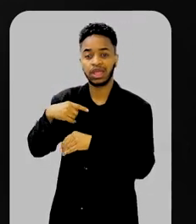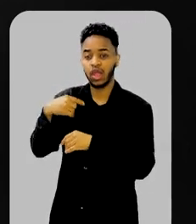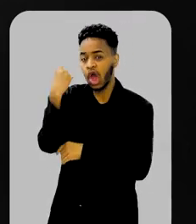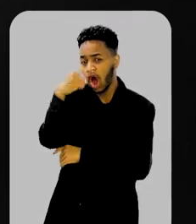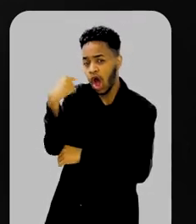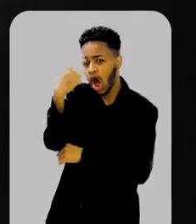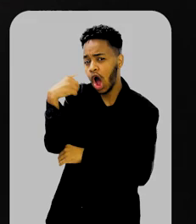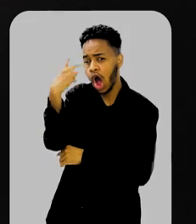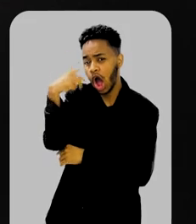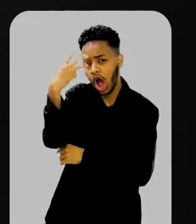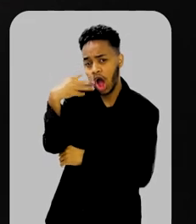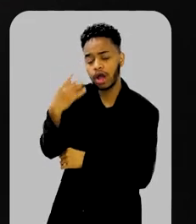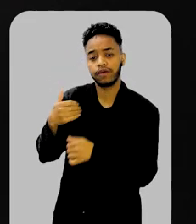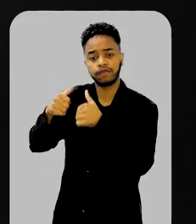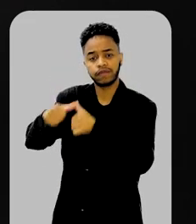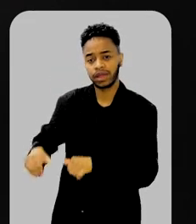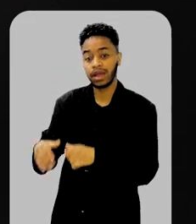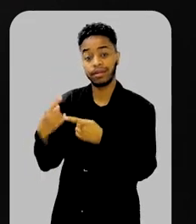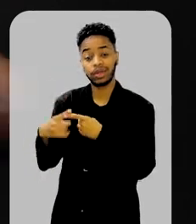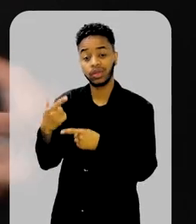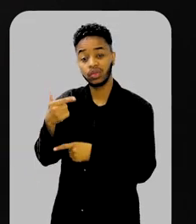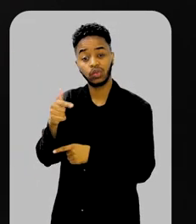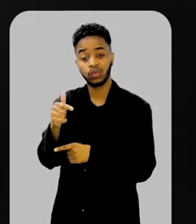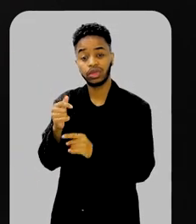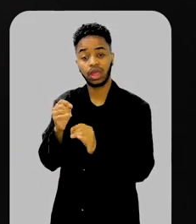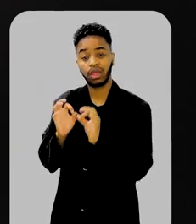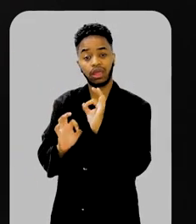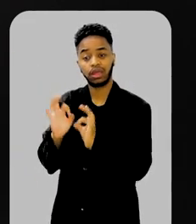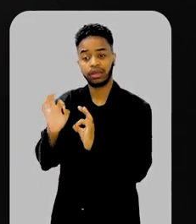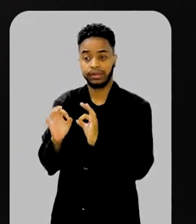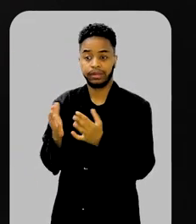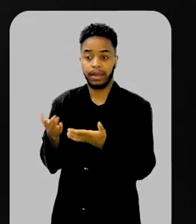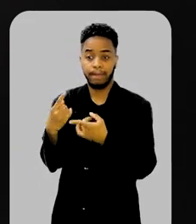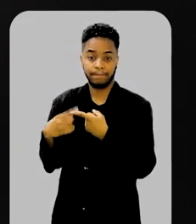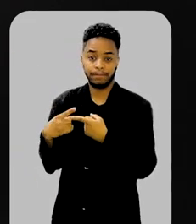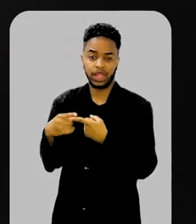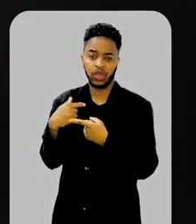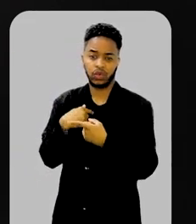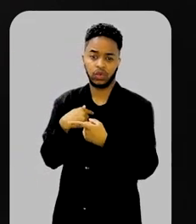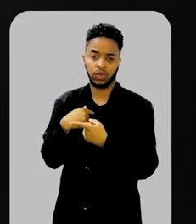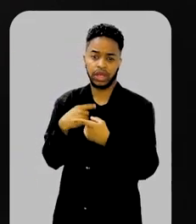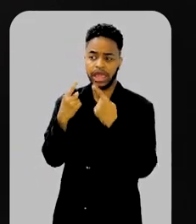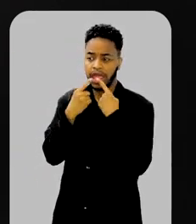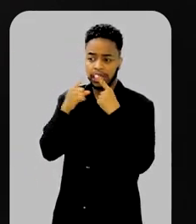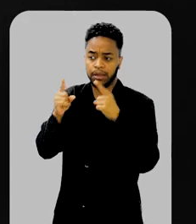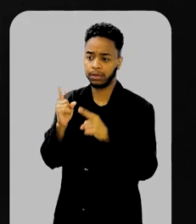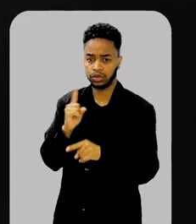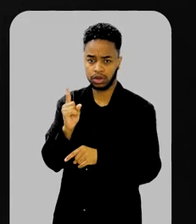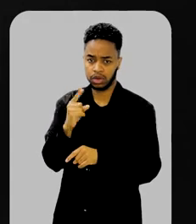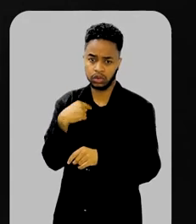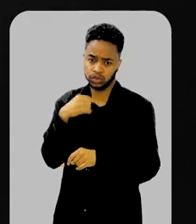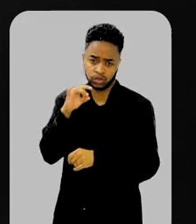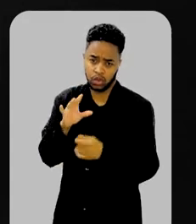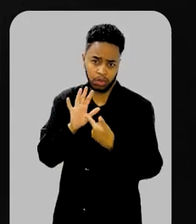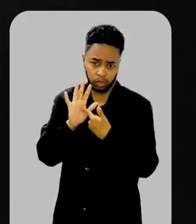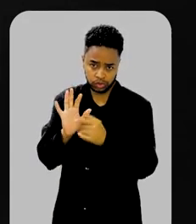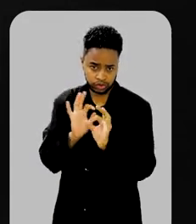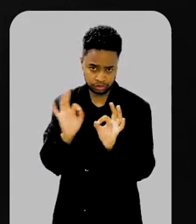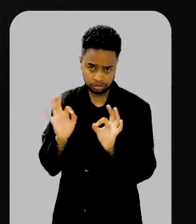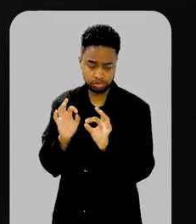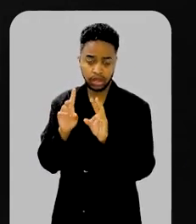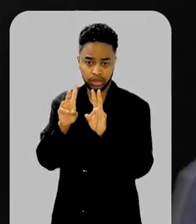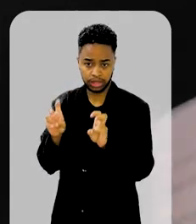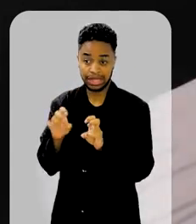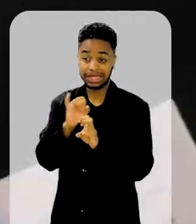horas de voo esse diálogo essa construção ele não tem se ele tiver só eu não tô aí questionando Tô só fazendo uma observação minha